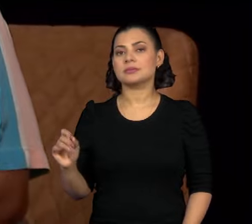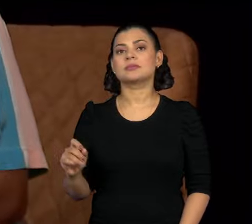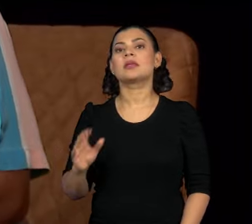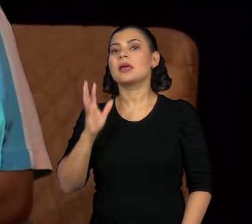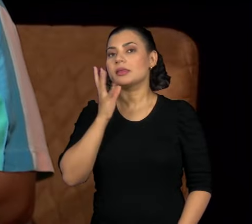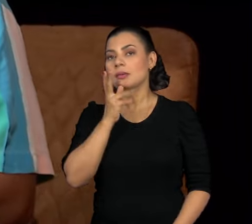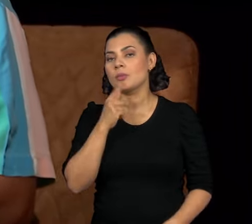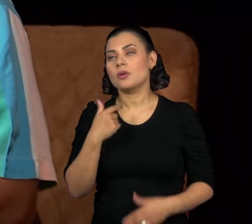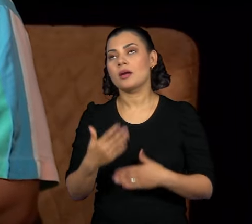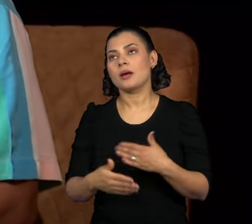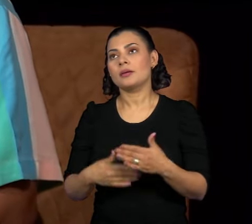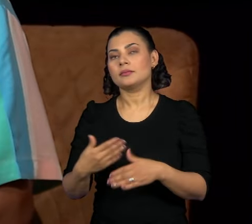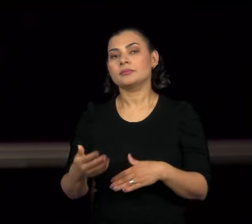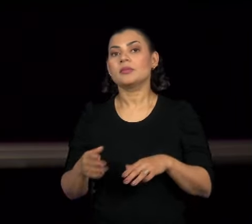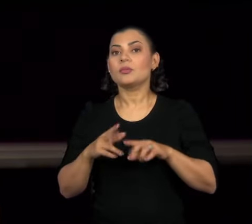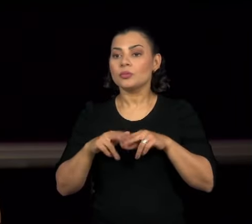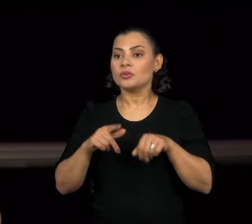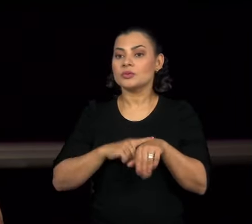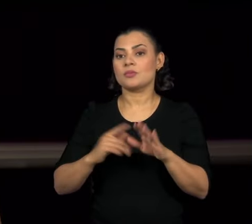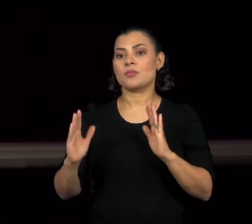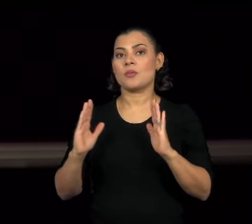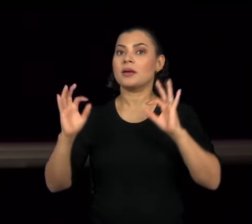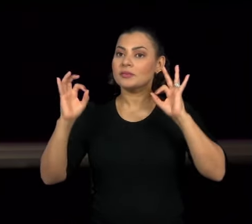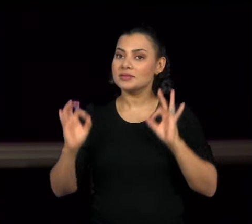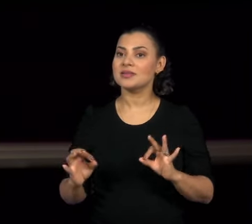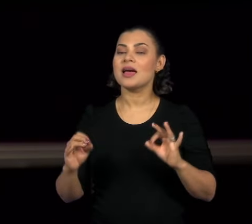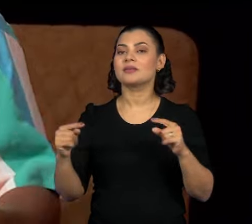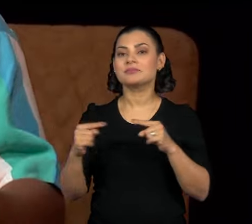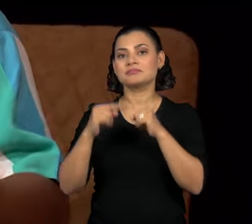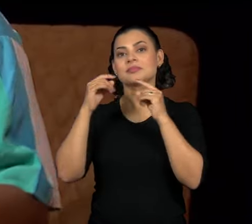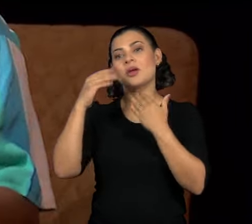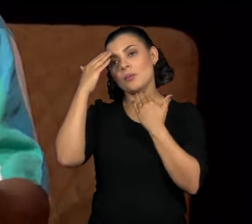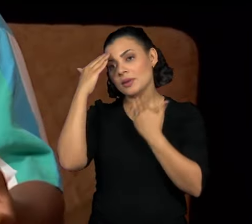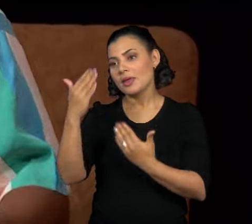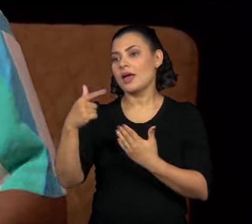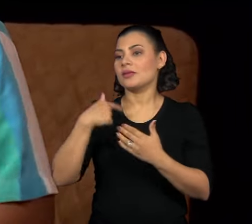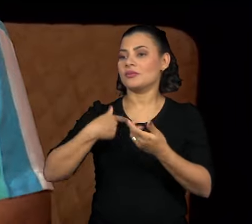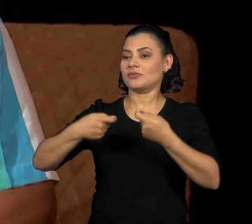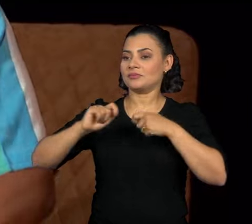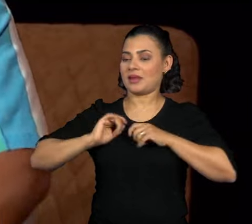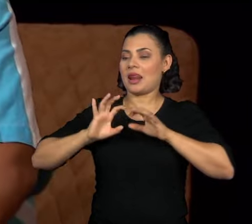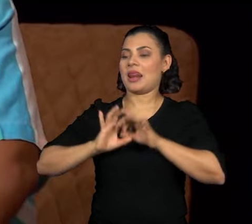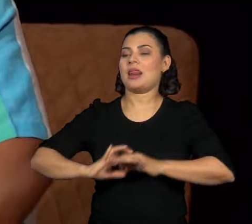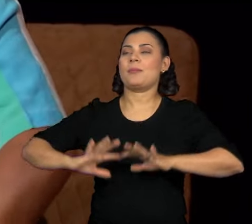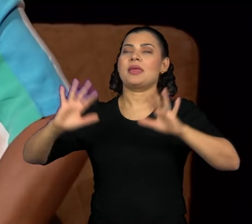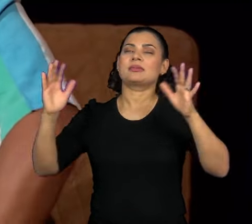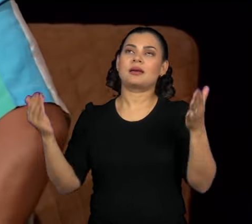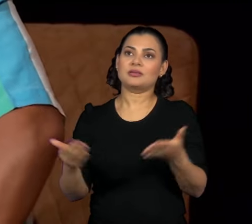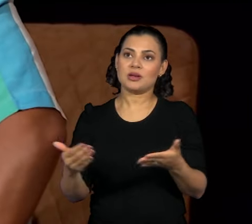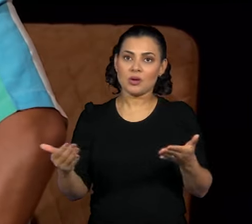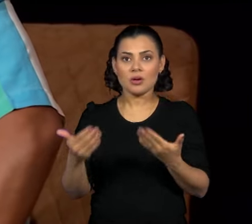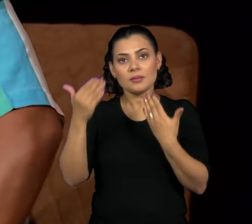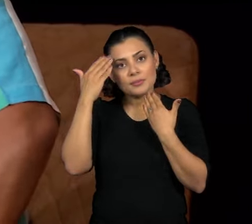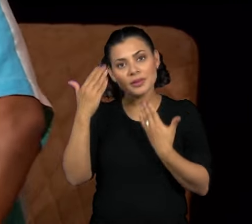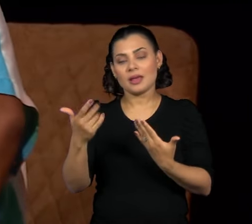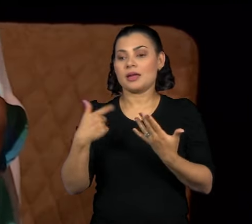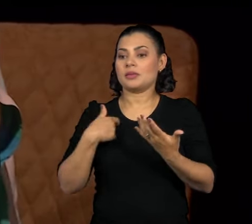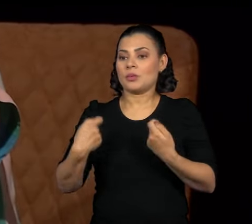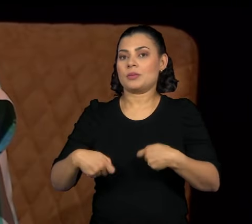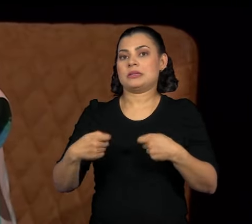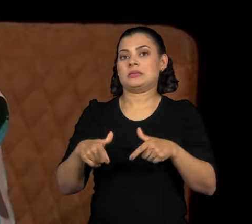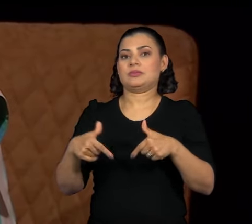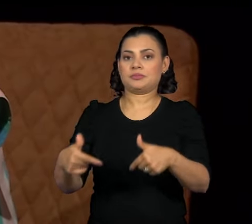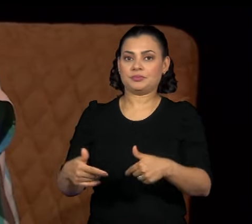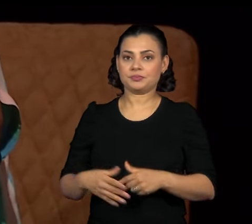demorar mais. É. Então, é minha hora mesmo de ir, obrigado, vocês estão me libertando para algo que eu realmente preciso fazer.